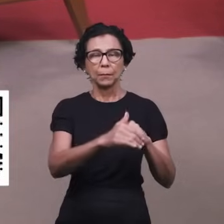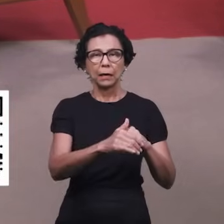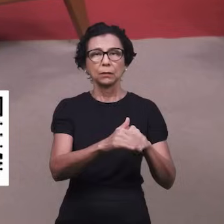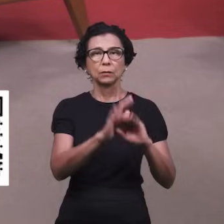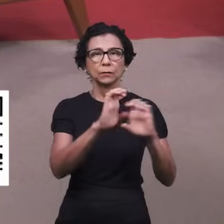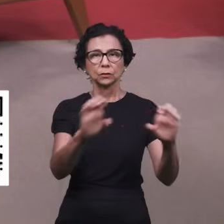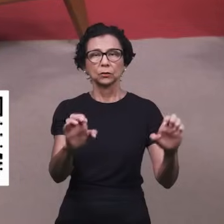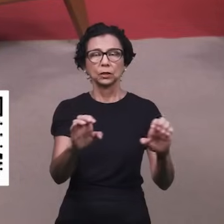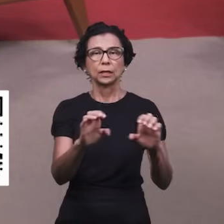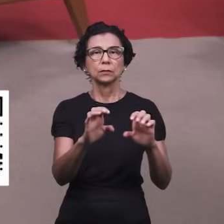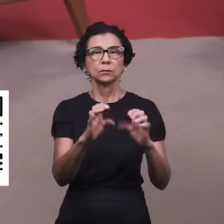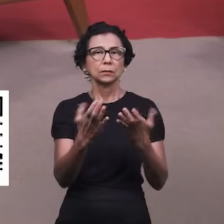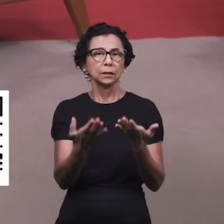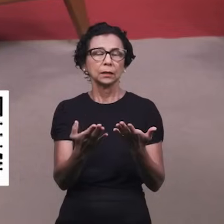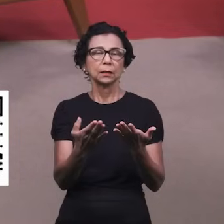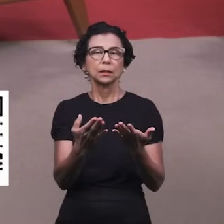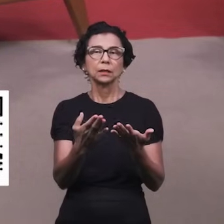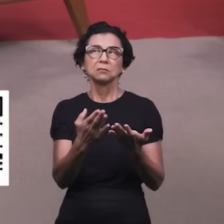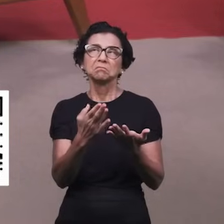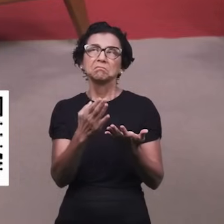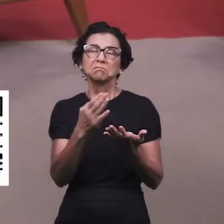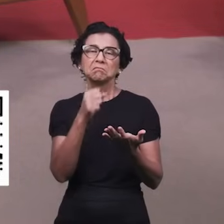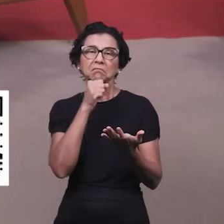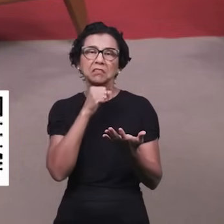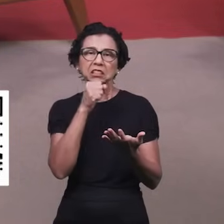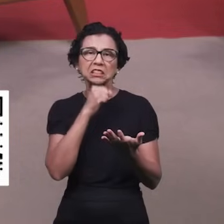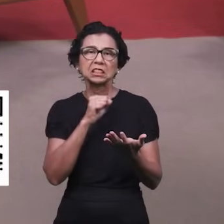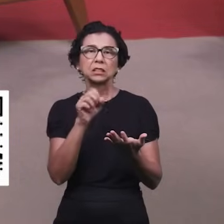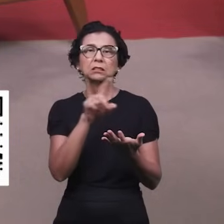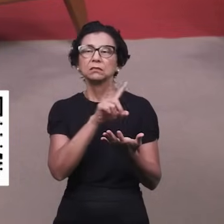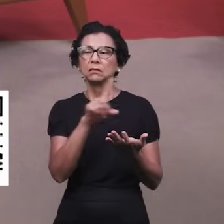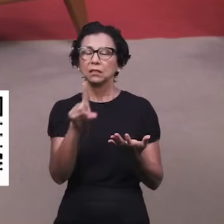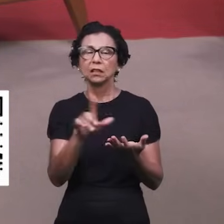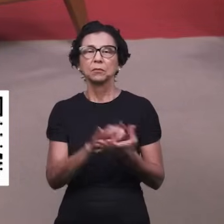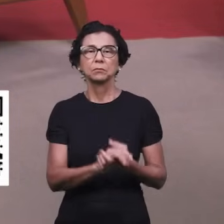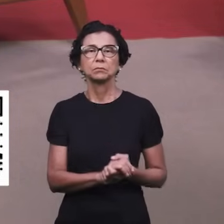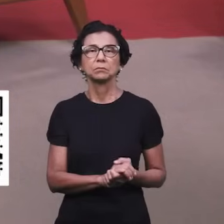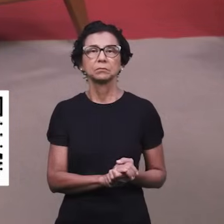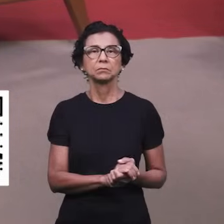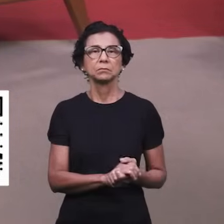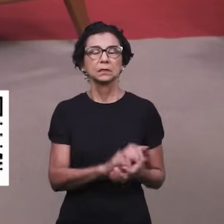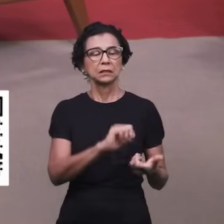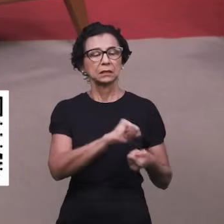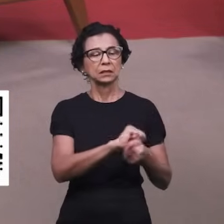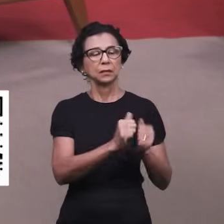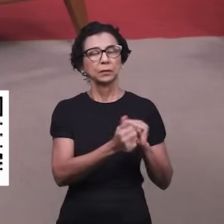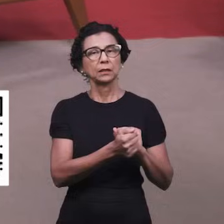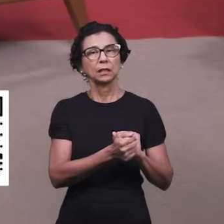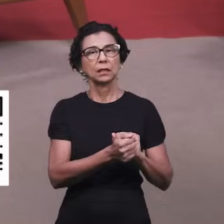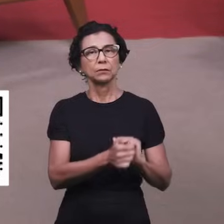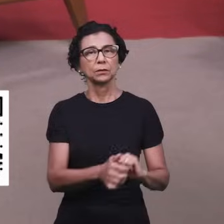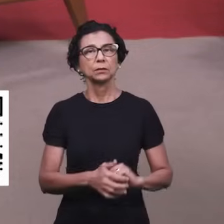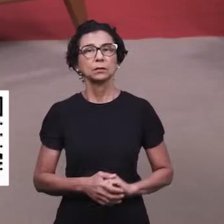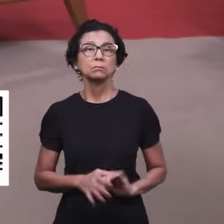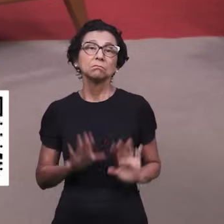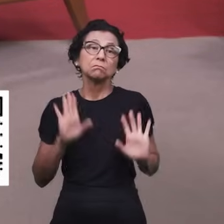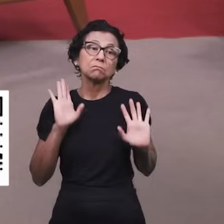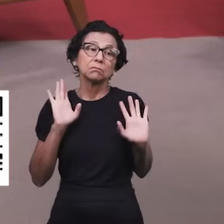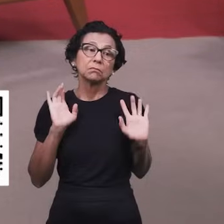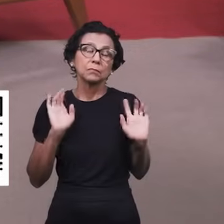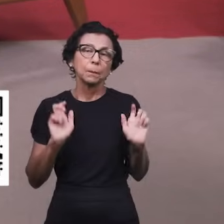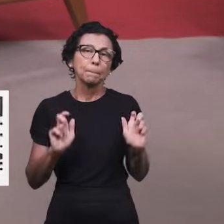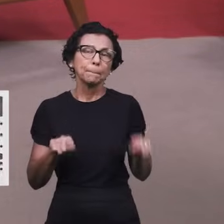sem adaptações. Não. Sem enfeites. É a simplicidade do evangelho. Eu falei de conjectura, é até